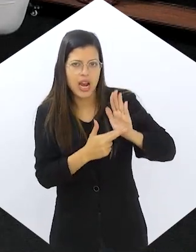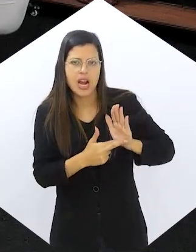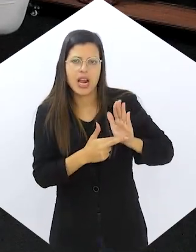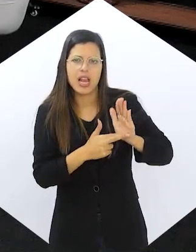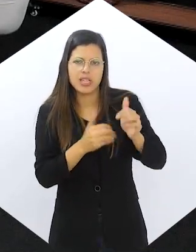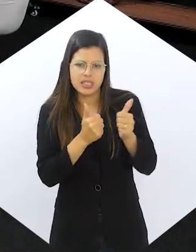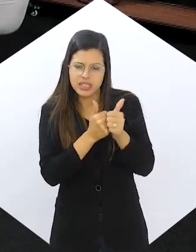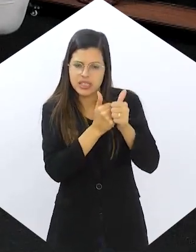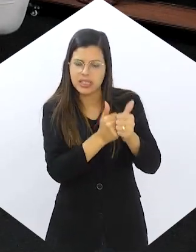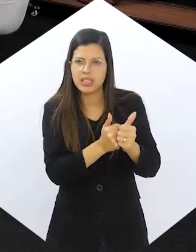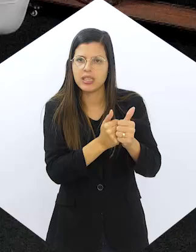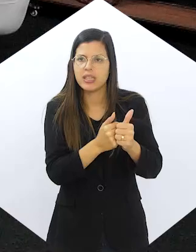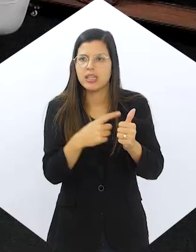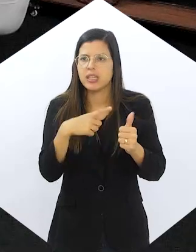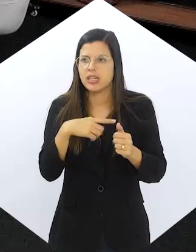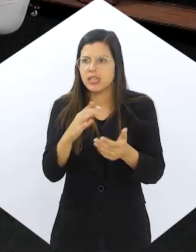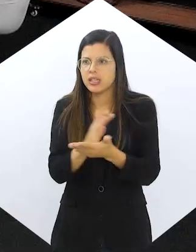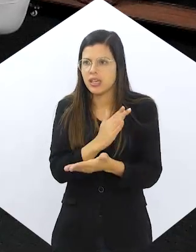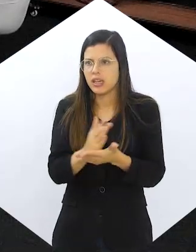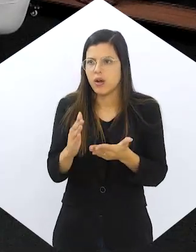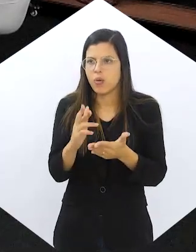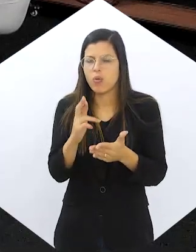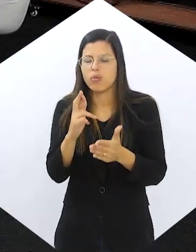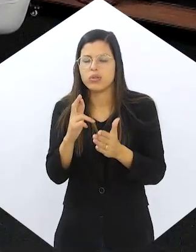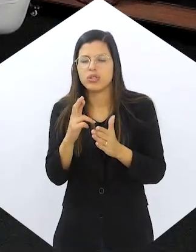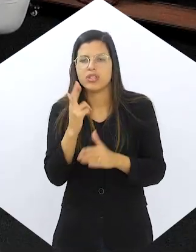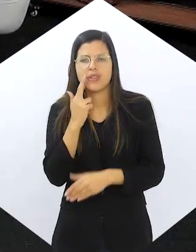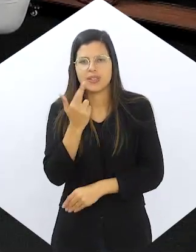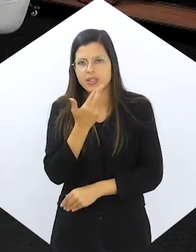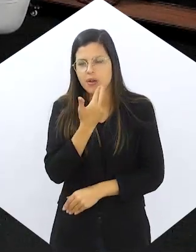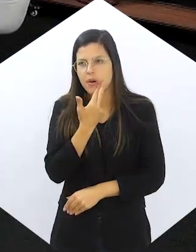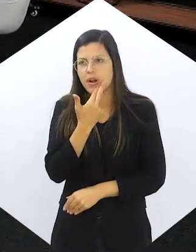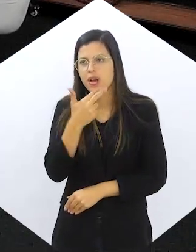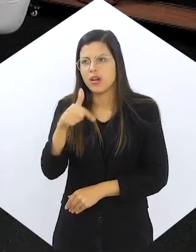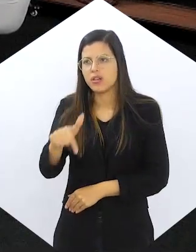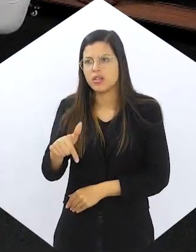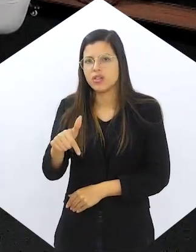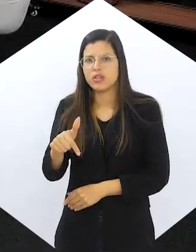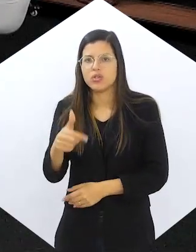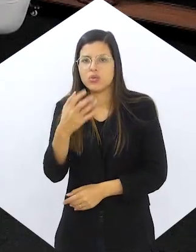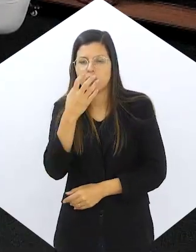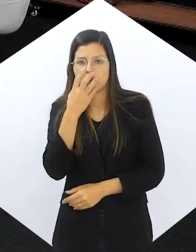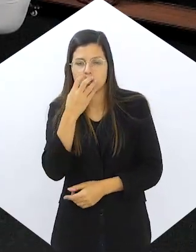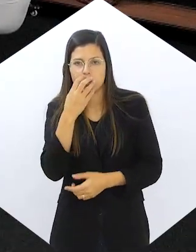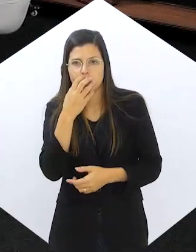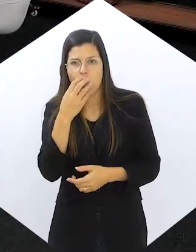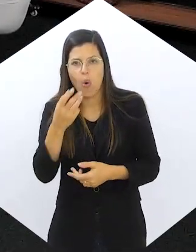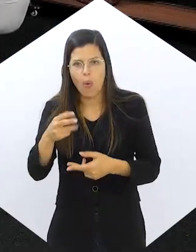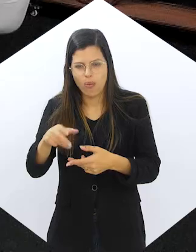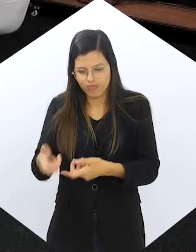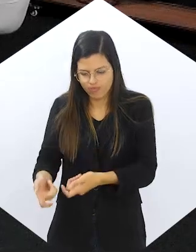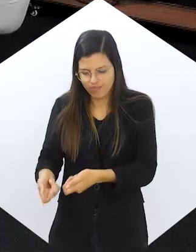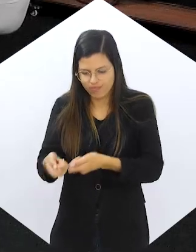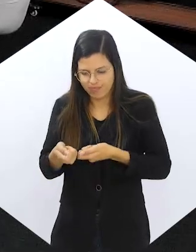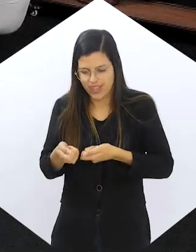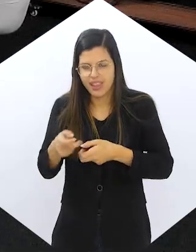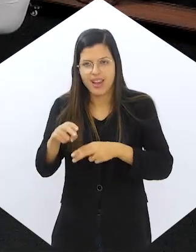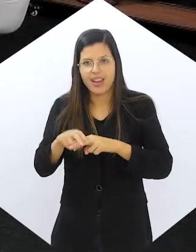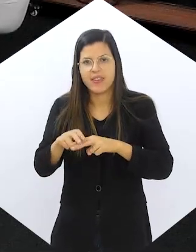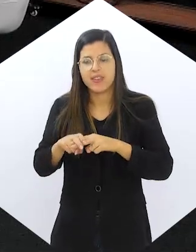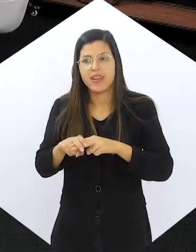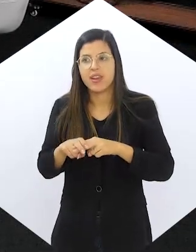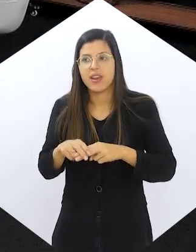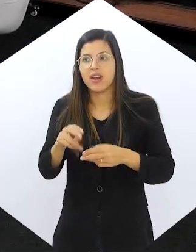a gente vê em alguns restaurantes que tem varandas, que o animal fica ali preso na cadeira, tá tudo tranquilo. De repente eles começam a latir sem parar e o